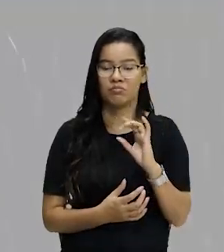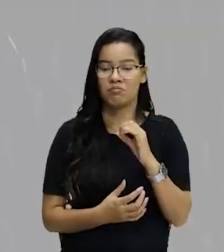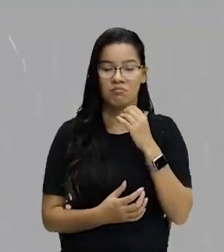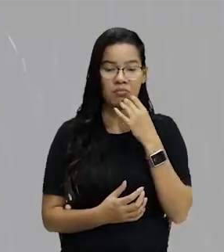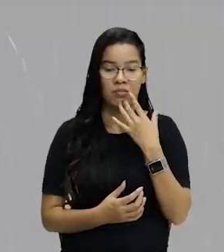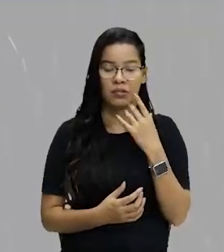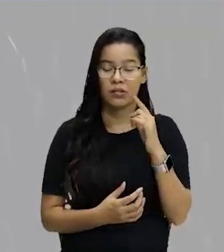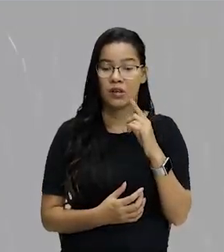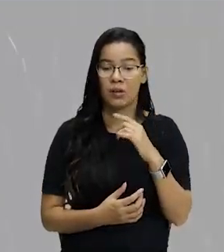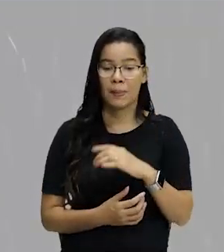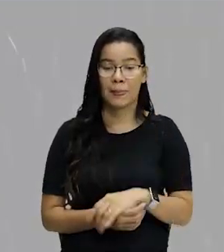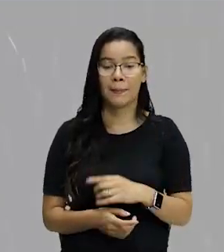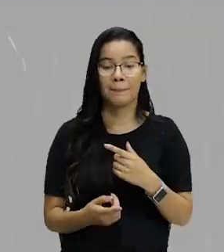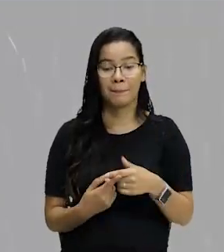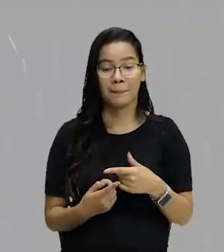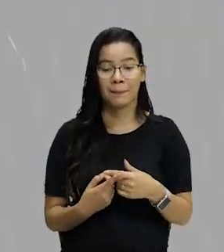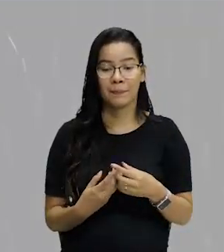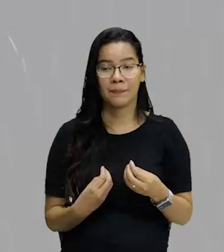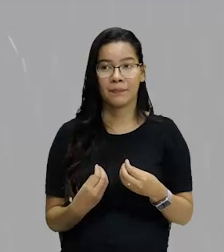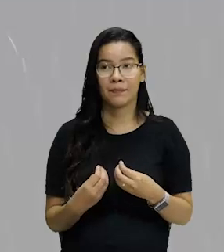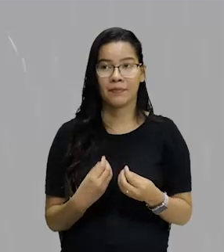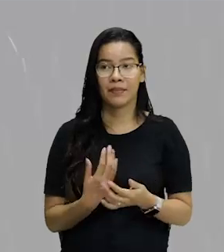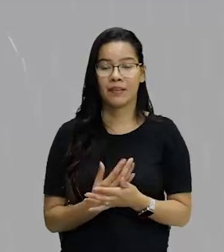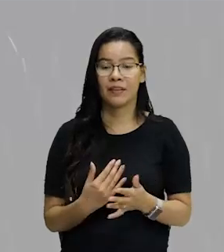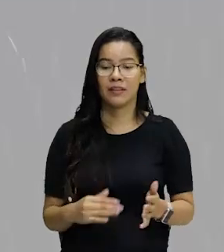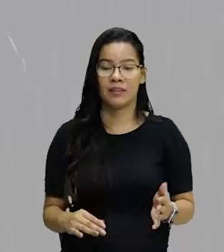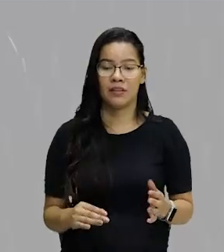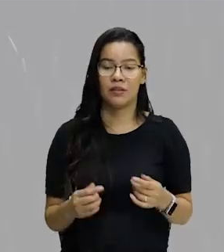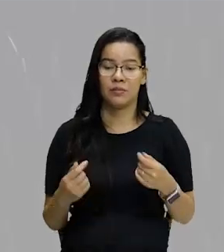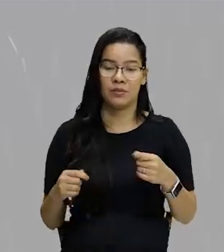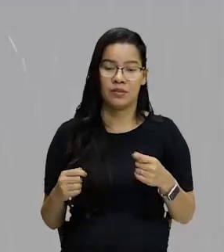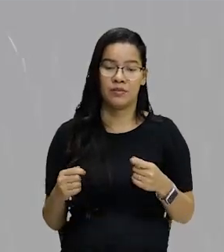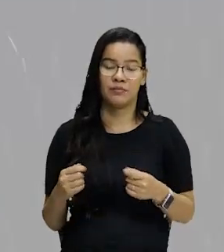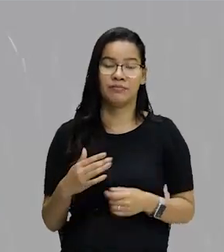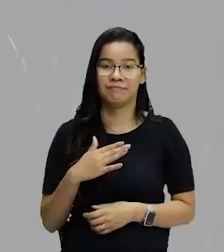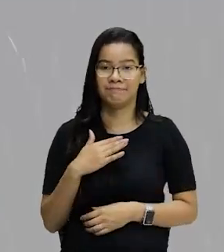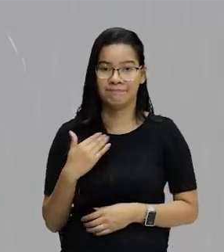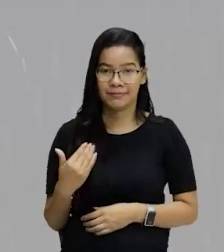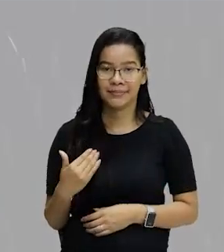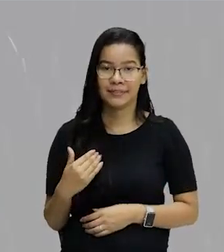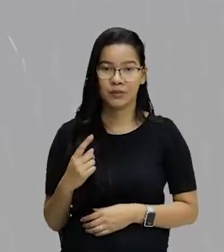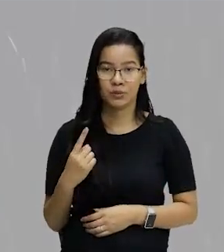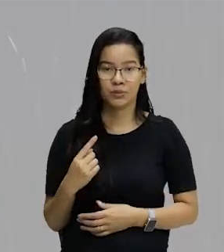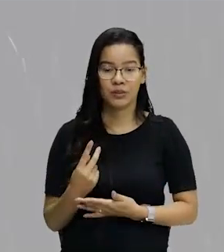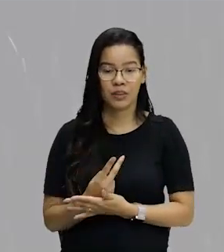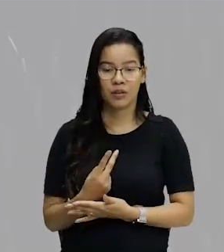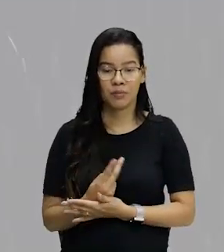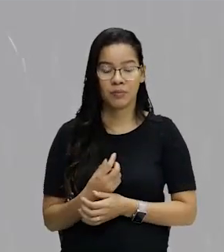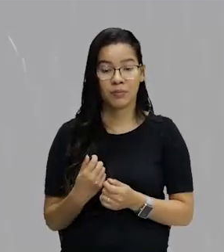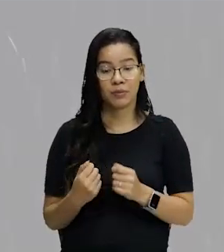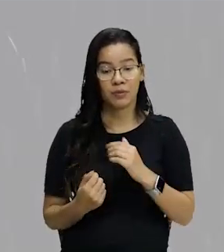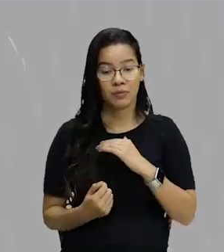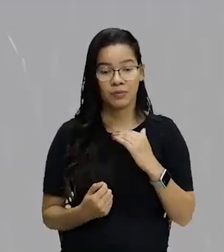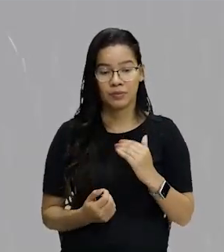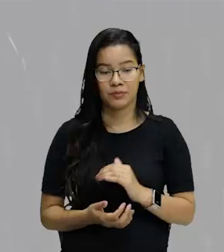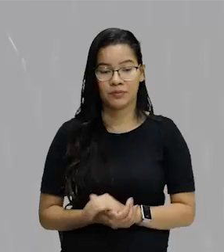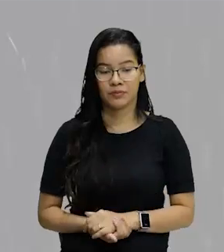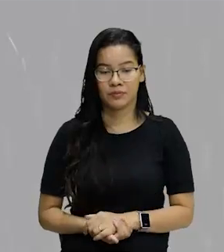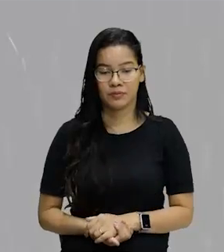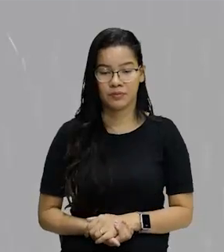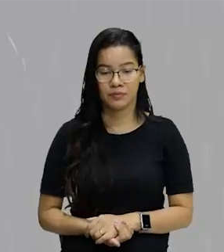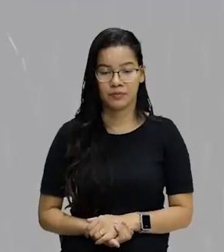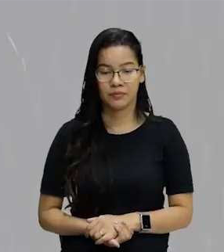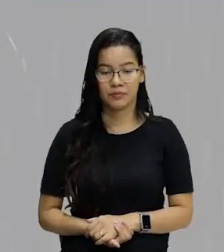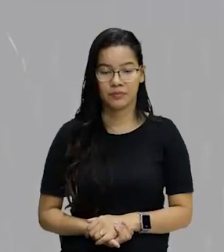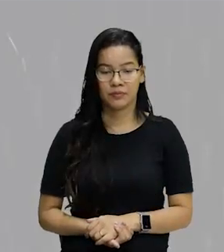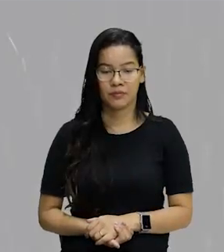de prática aqui, porque como eu finalizo aqui, ó, pode ser fatal. Um erro aqui pode ser fatal.